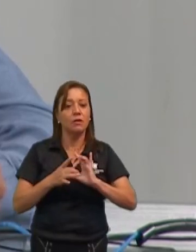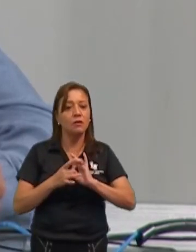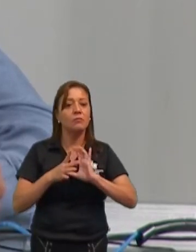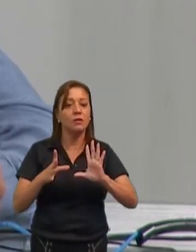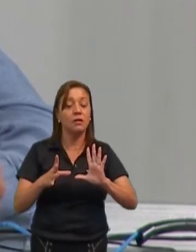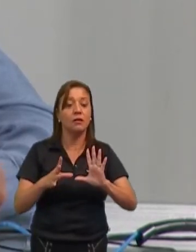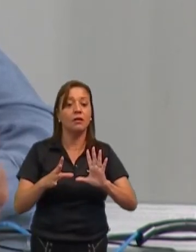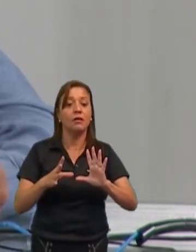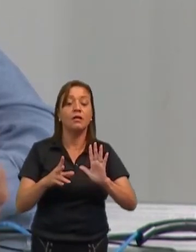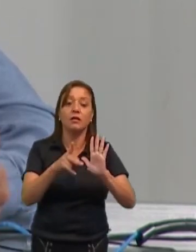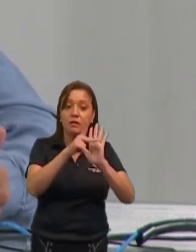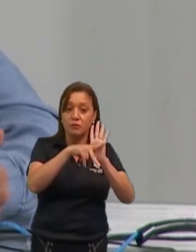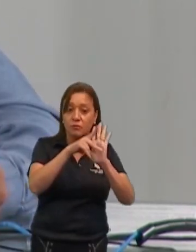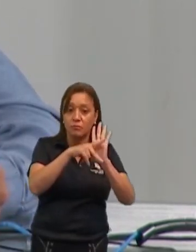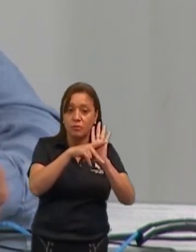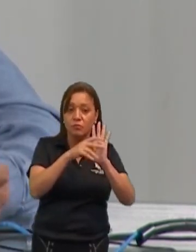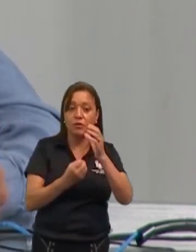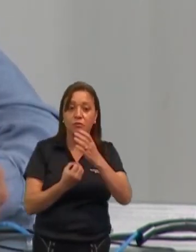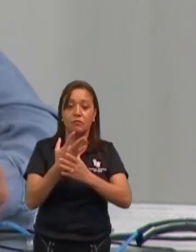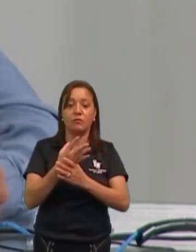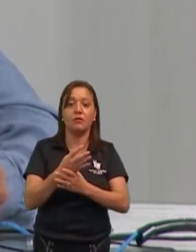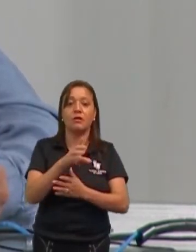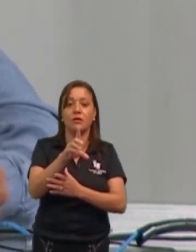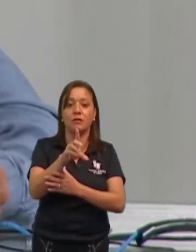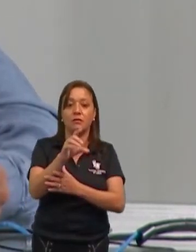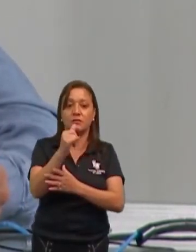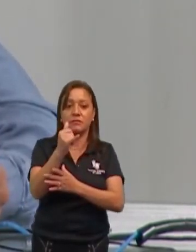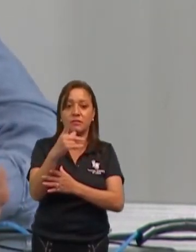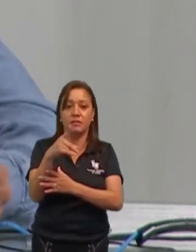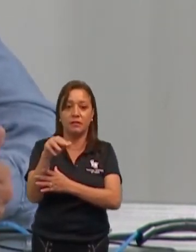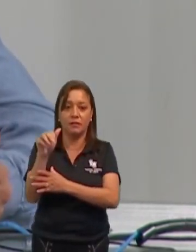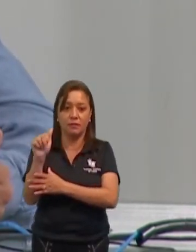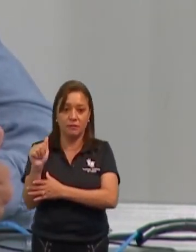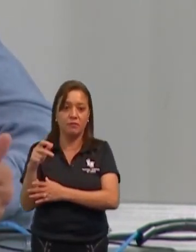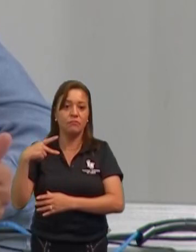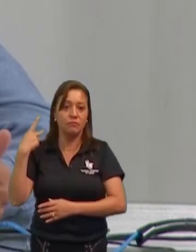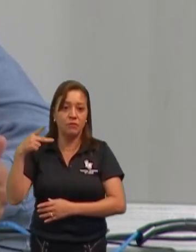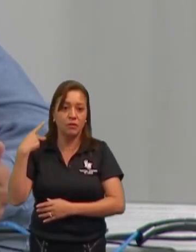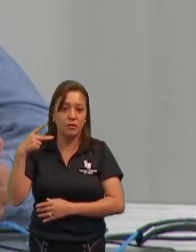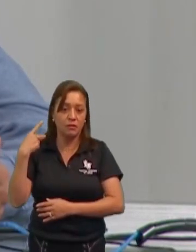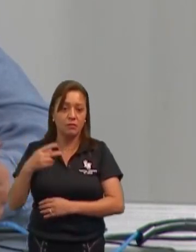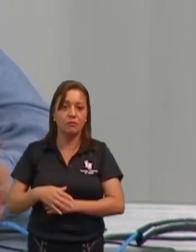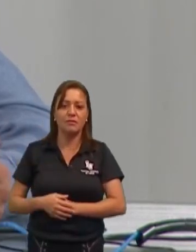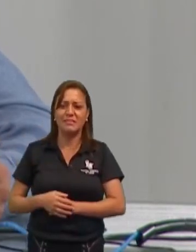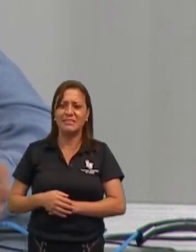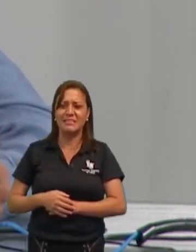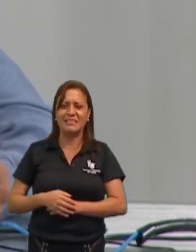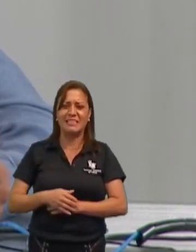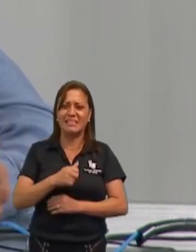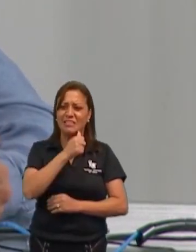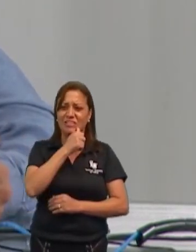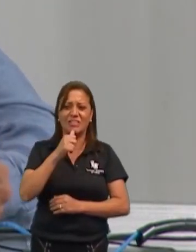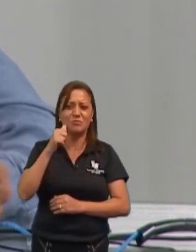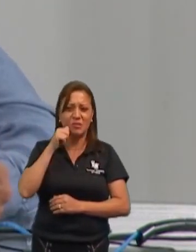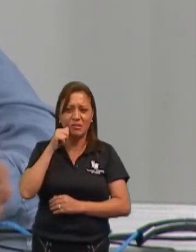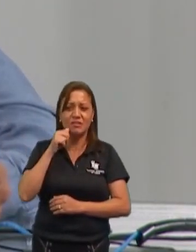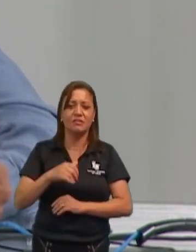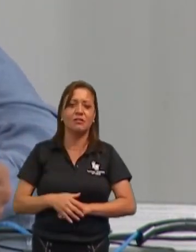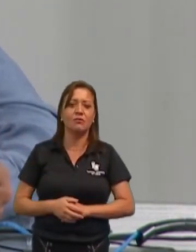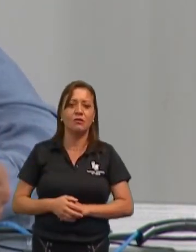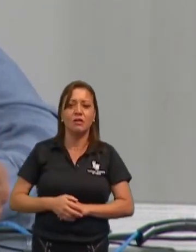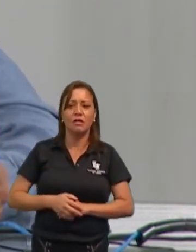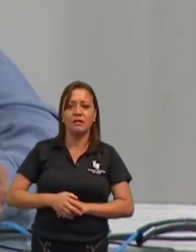Cida Oliveira, Aparecida. Já lido com a maioria, simples observação, vista vereadores. Sargento Melo Casal, Maurício Delgado e Wagner de